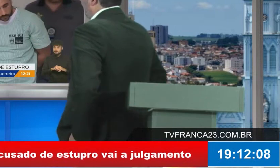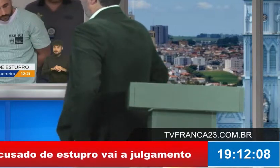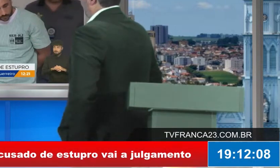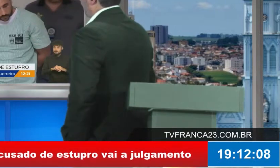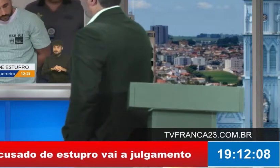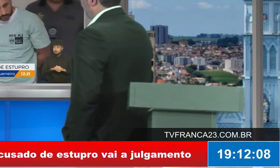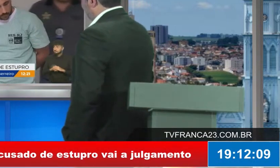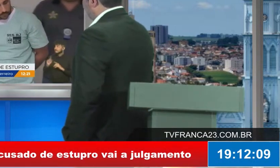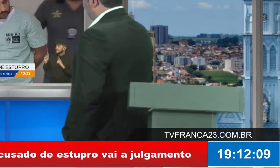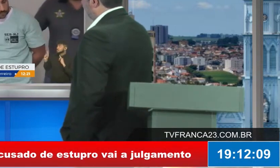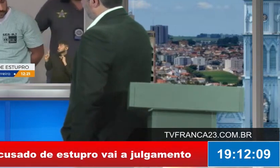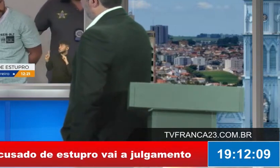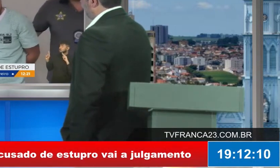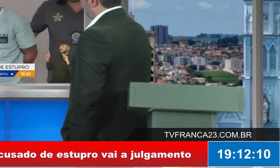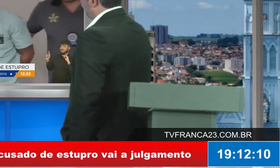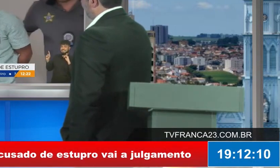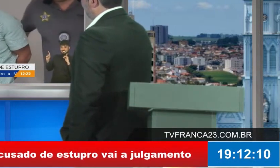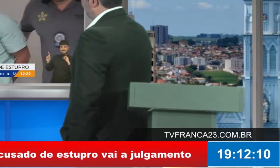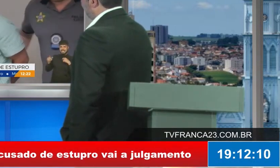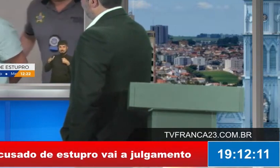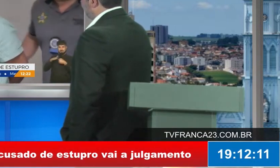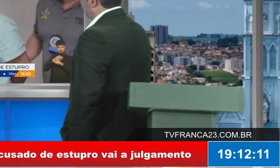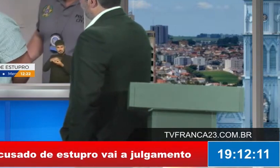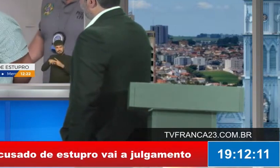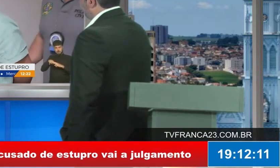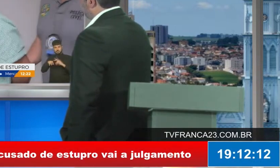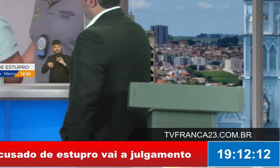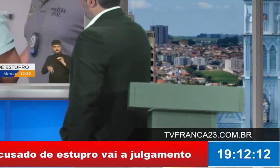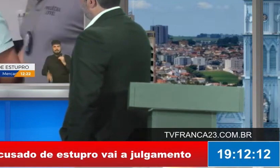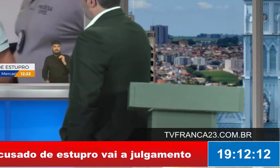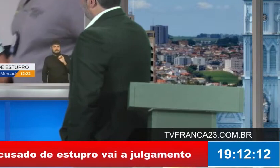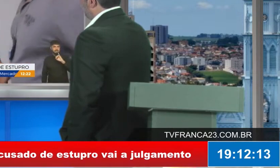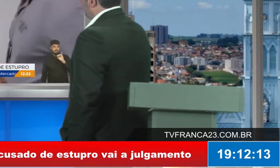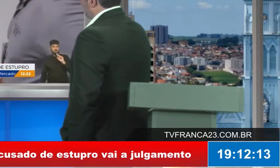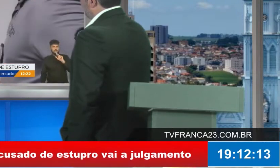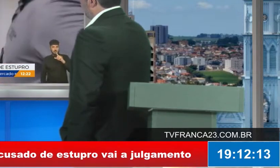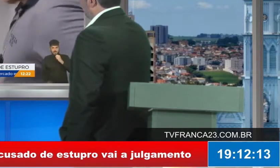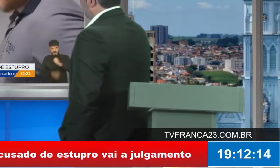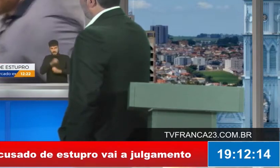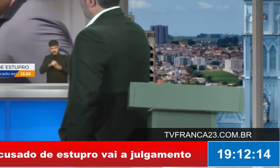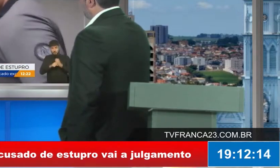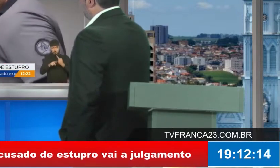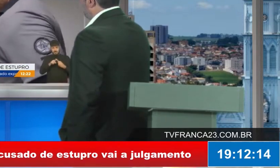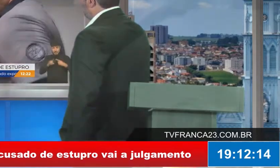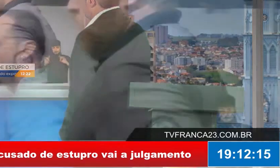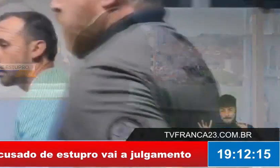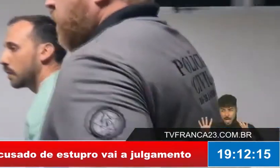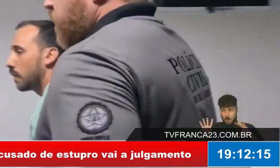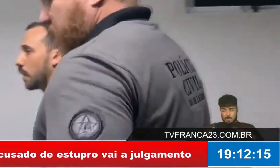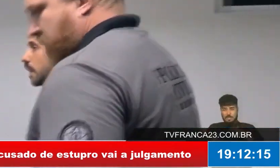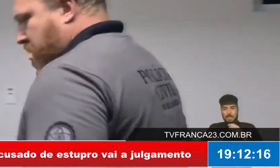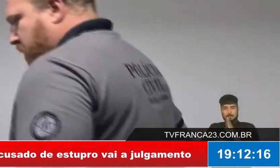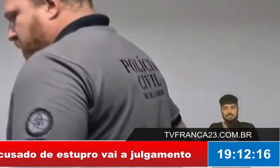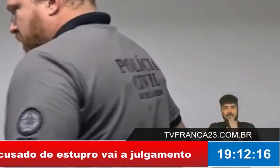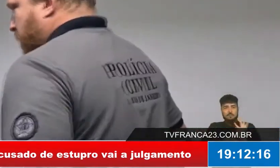as informações. Giovanni Quintela está na prisão desde o dia 10 de julho deste ano, após ser flagrado no Hospital da Mulher, na Baixada